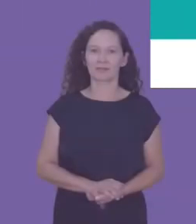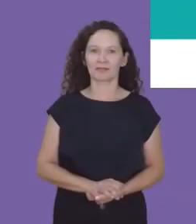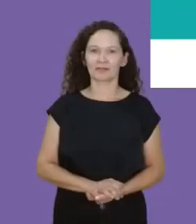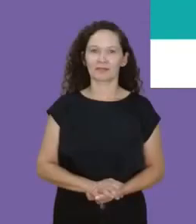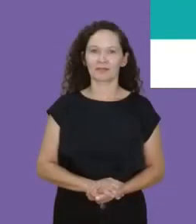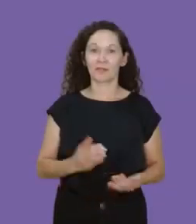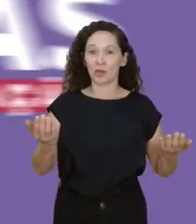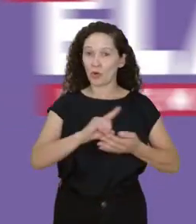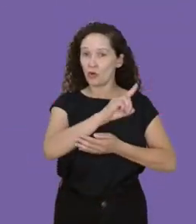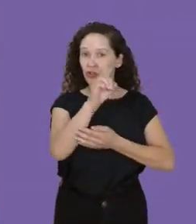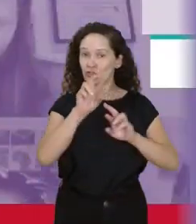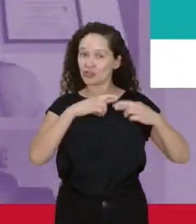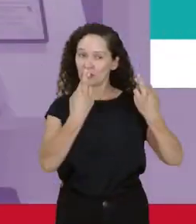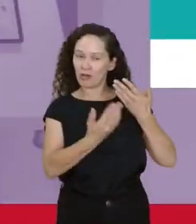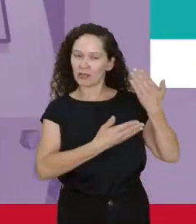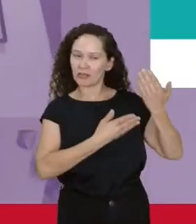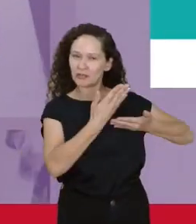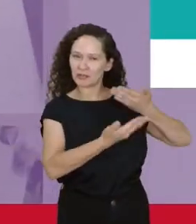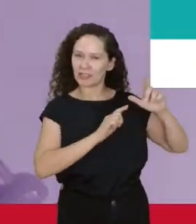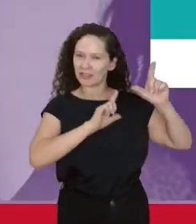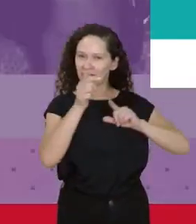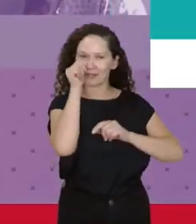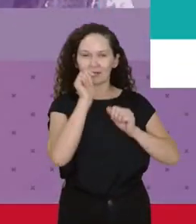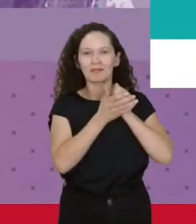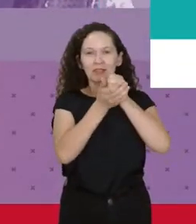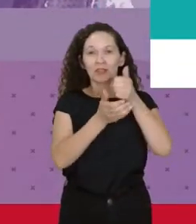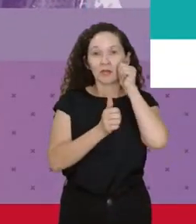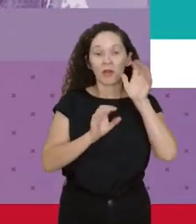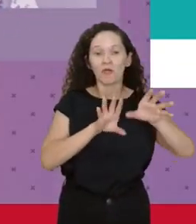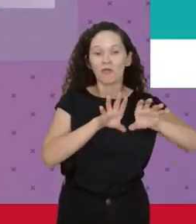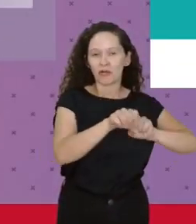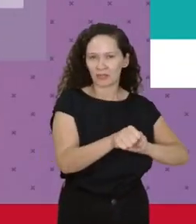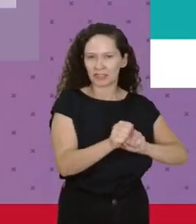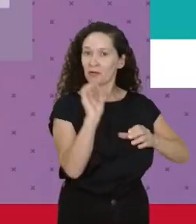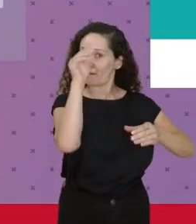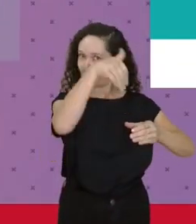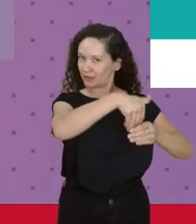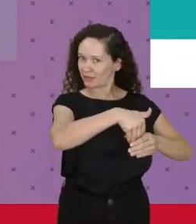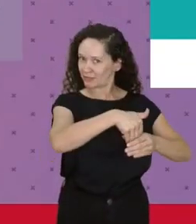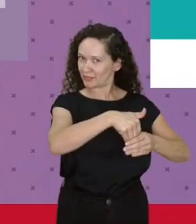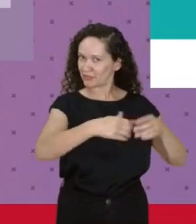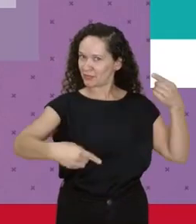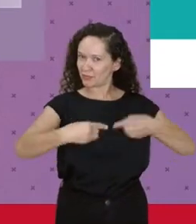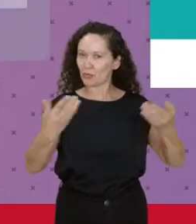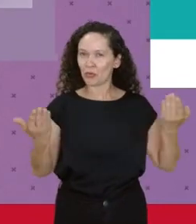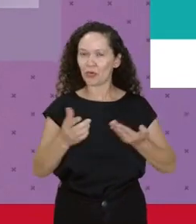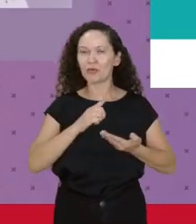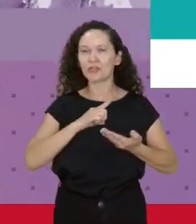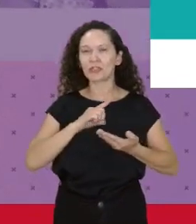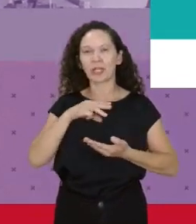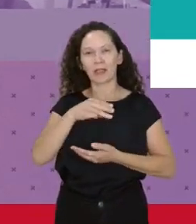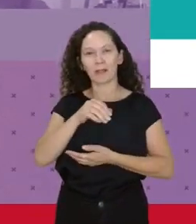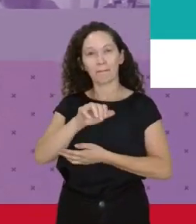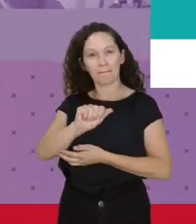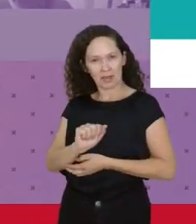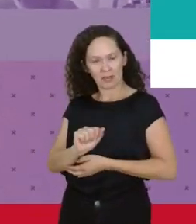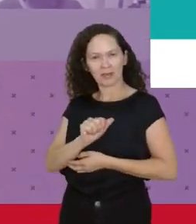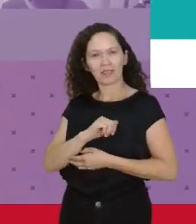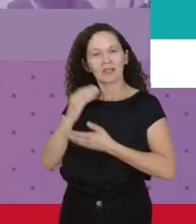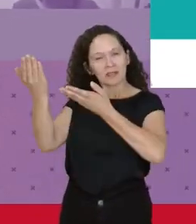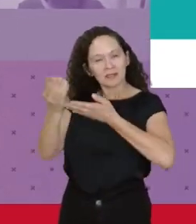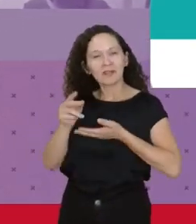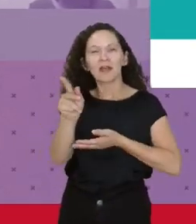Hoje é dia de roda de conversa no TV Elas por Elas Formação Eleições. No debate de hoje, Maia Aguilera recebe